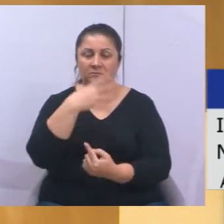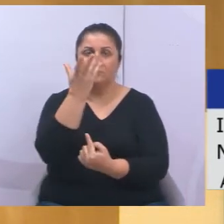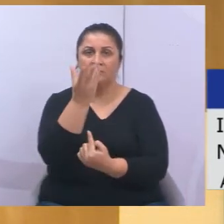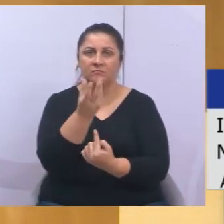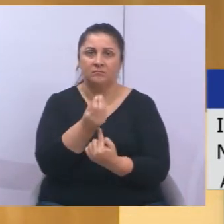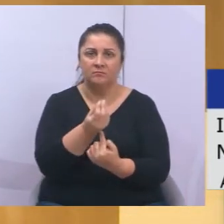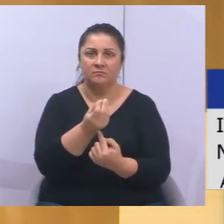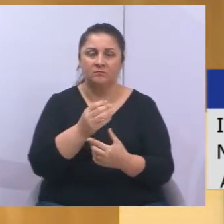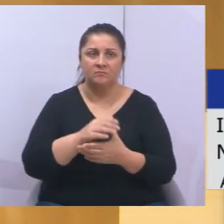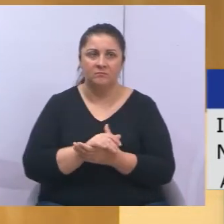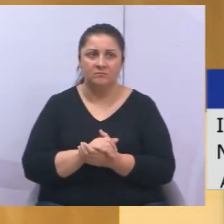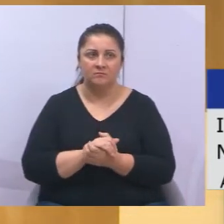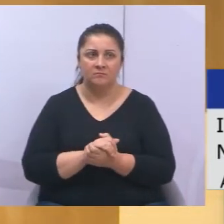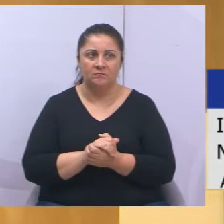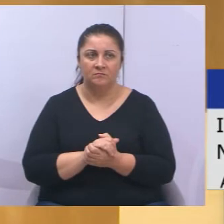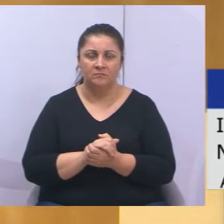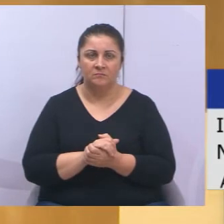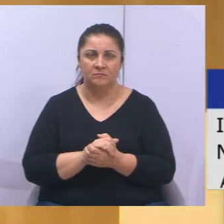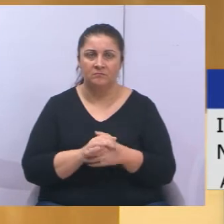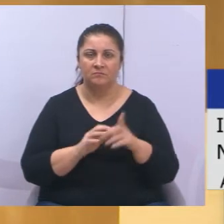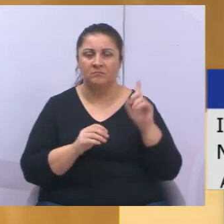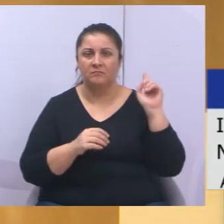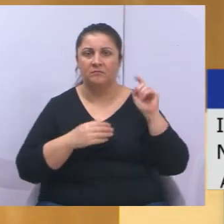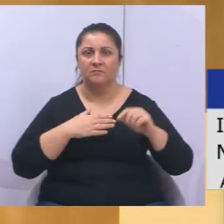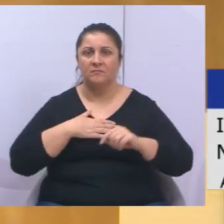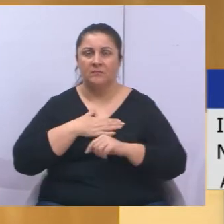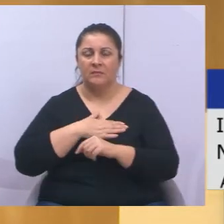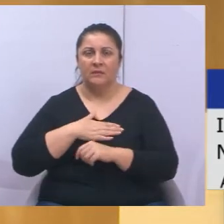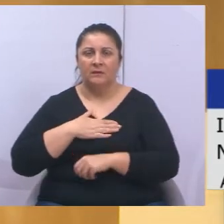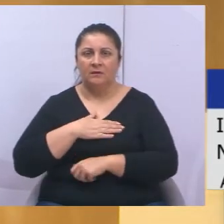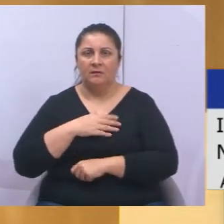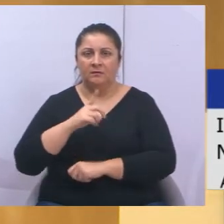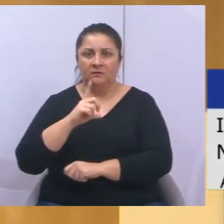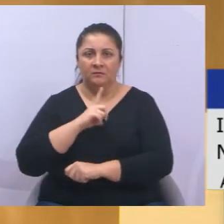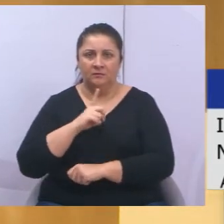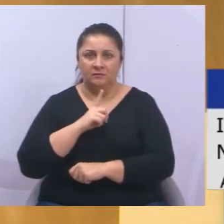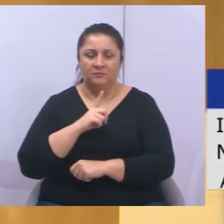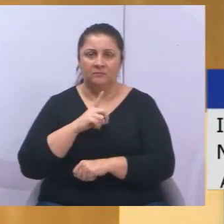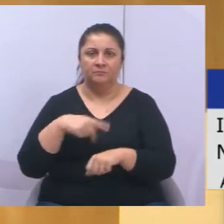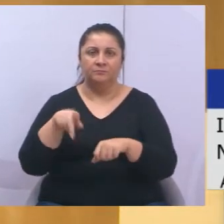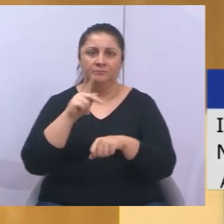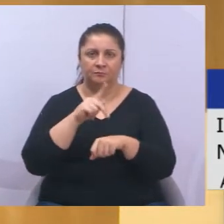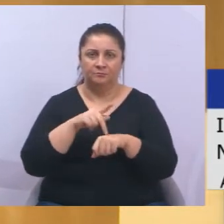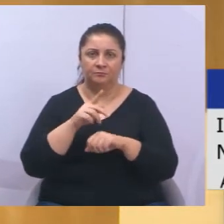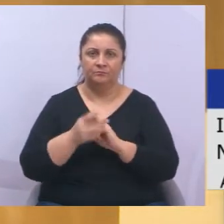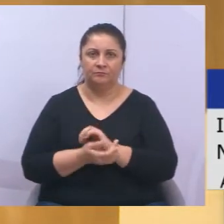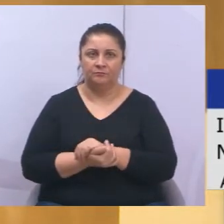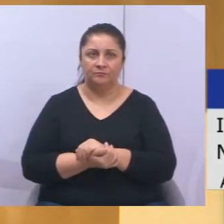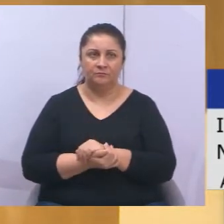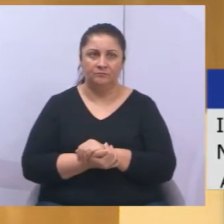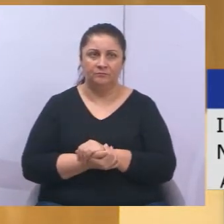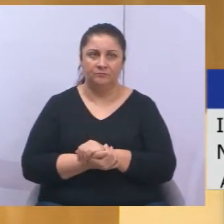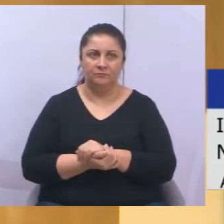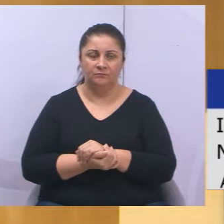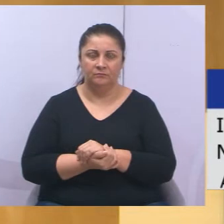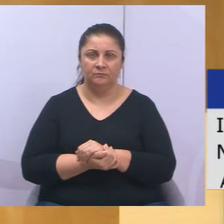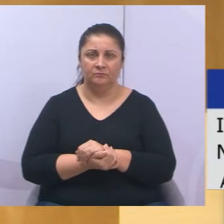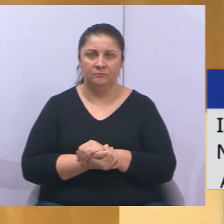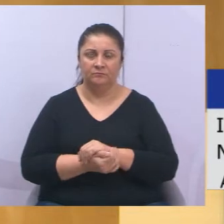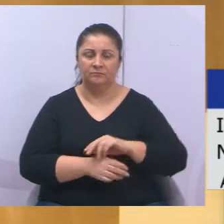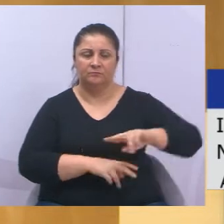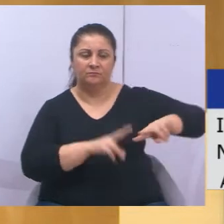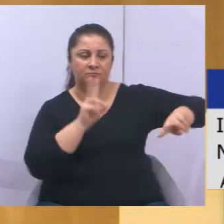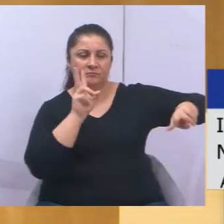arte que eu gostaria que houvesse no nosso país é